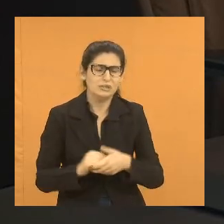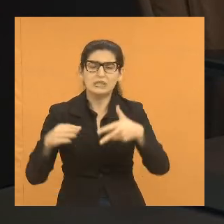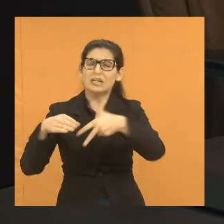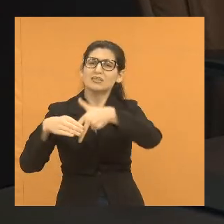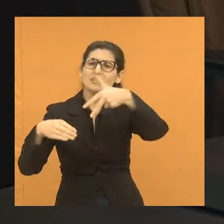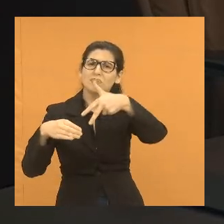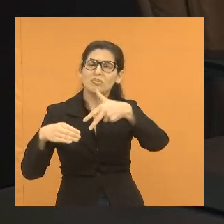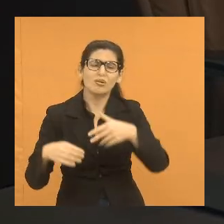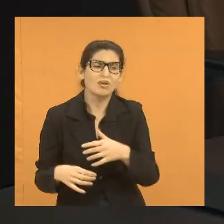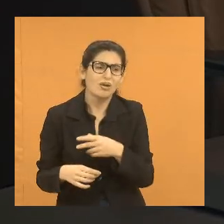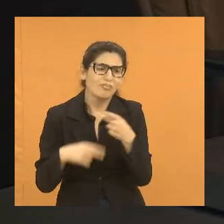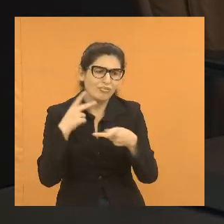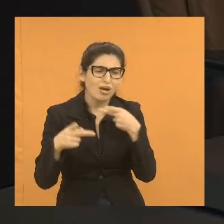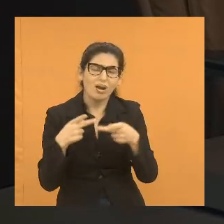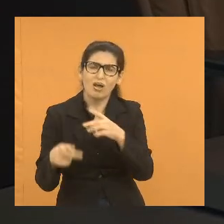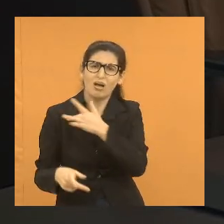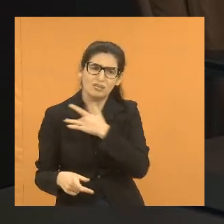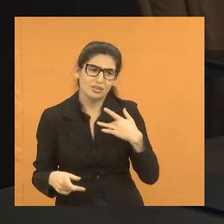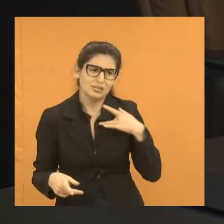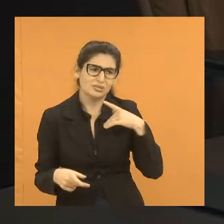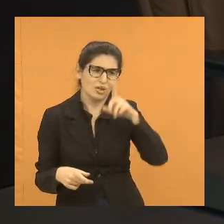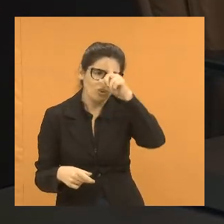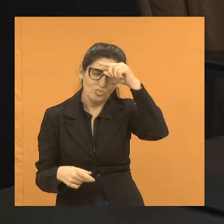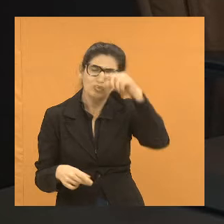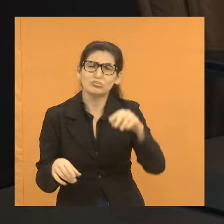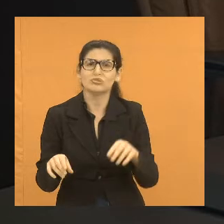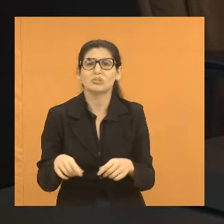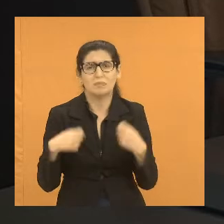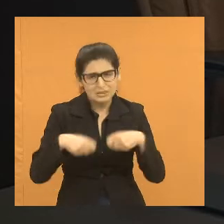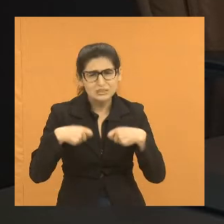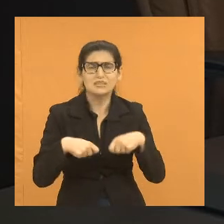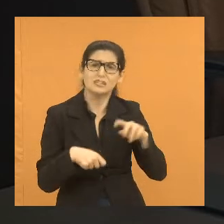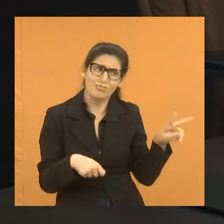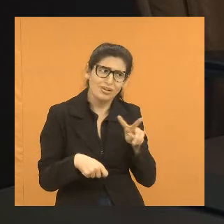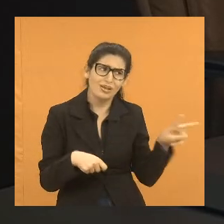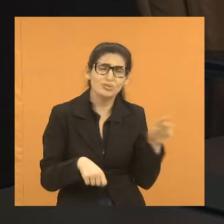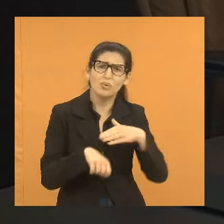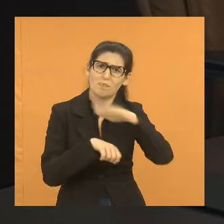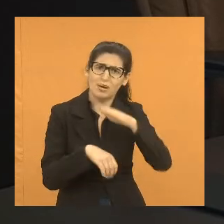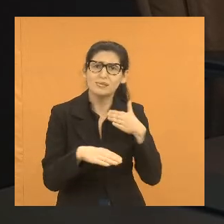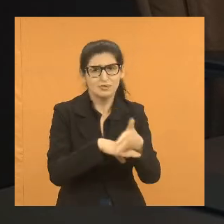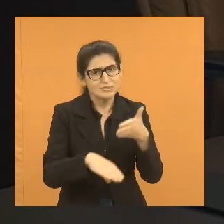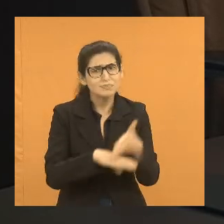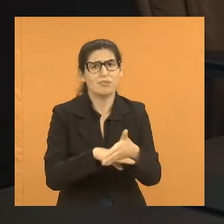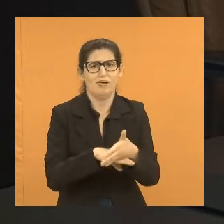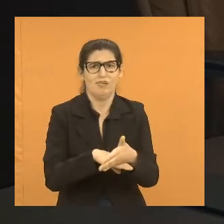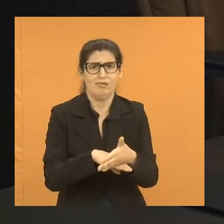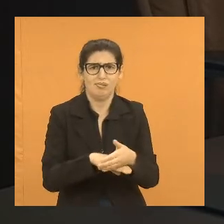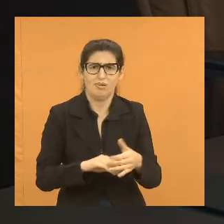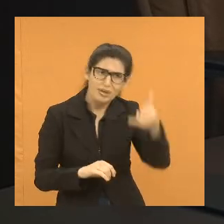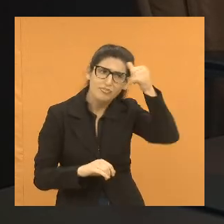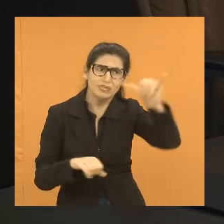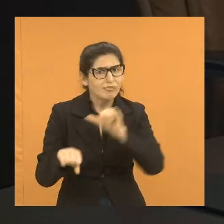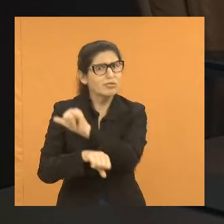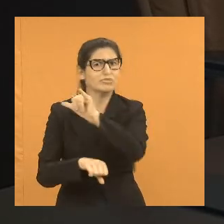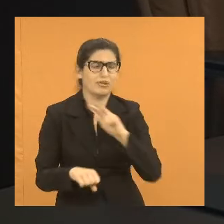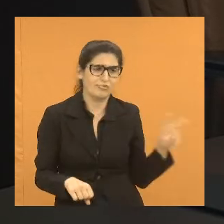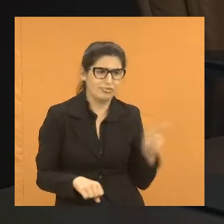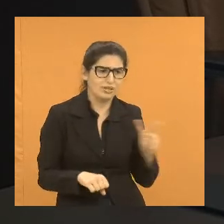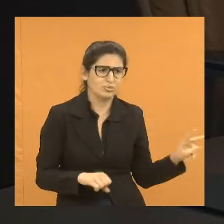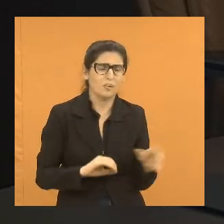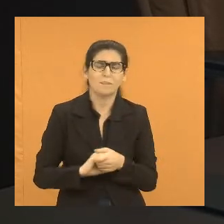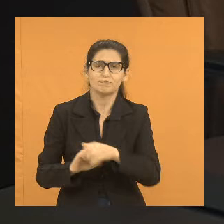saúde. Eu acho que tinha que estar aqui nesse momento aqui. Então, o que eu tenho a dizer a vocês, que eu sou um vereador que não